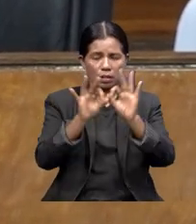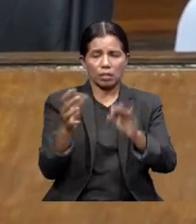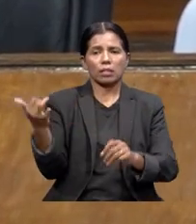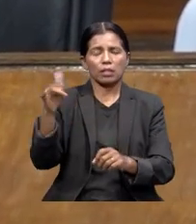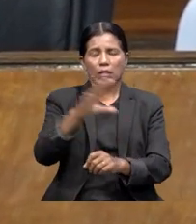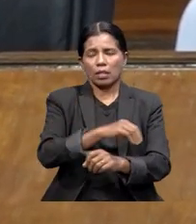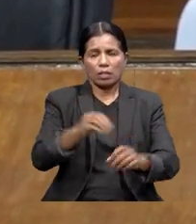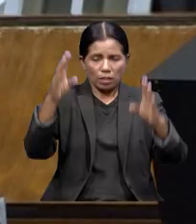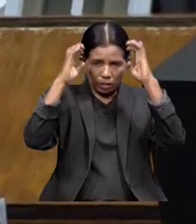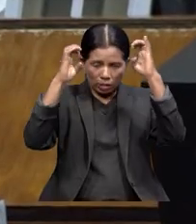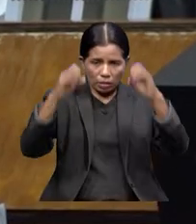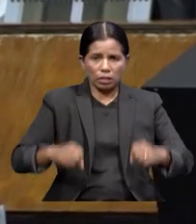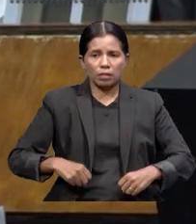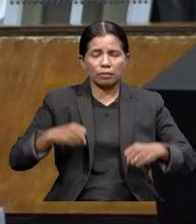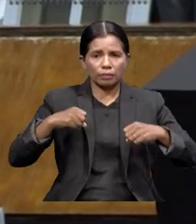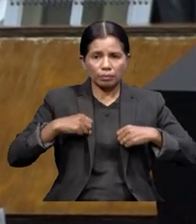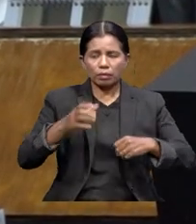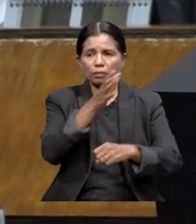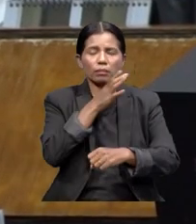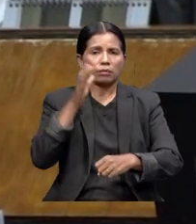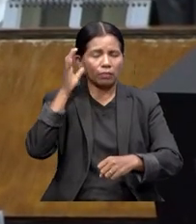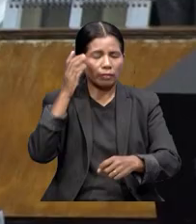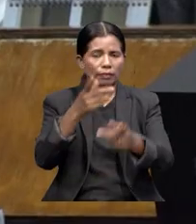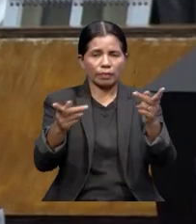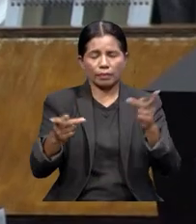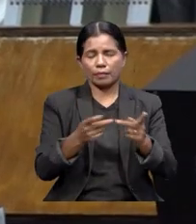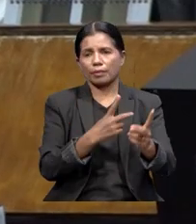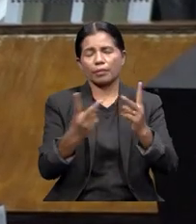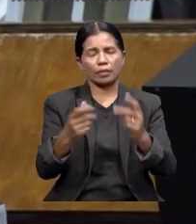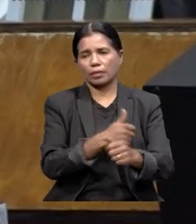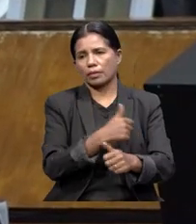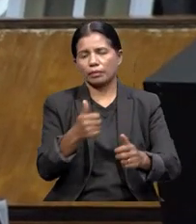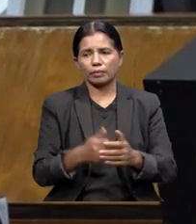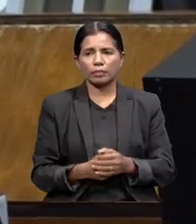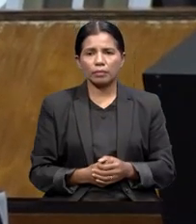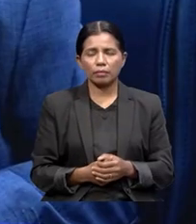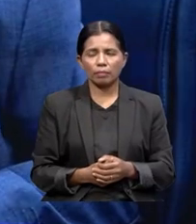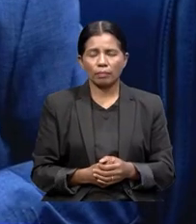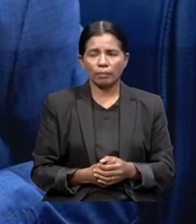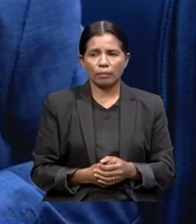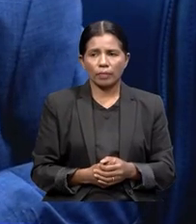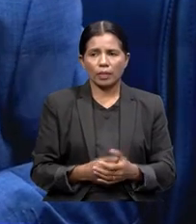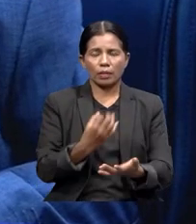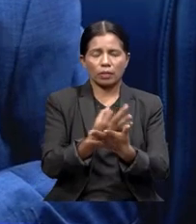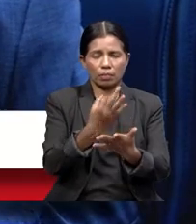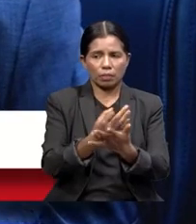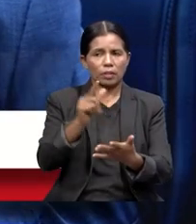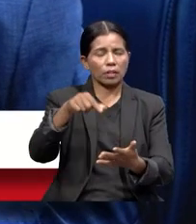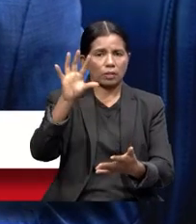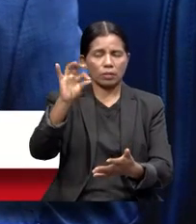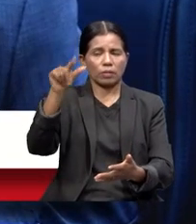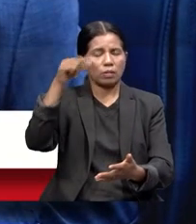Cira, anisang educação, saúde, agricultura, turismo no Selo Tan. Orçamento nebe nono governo apresenta